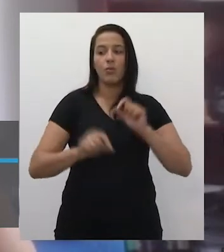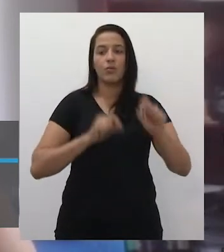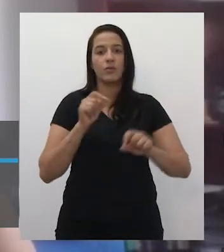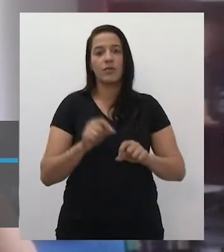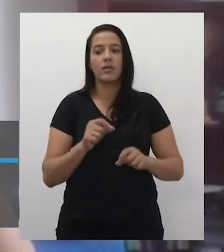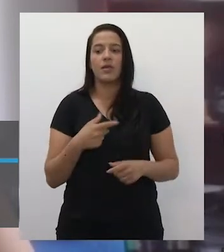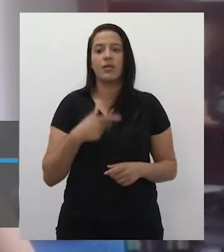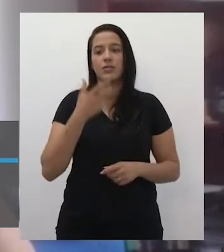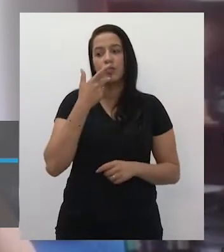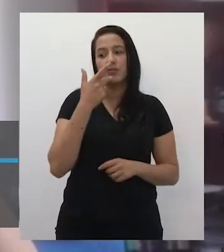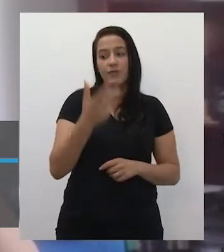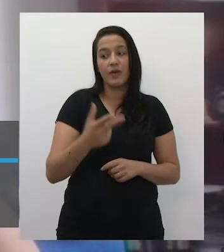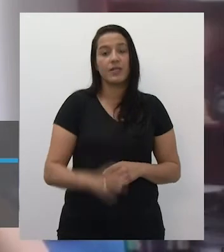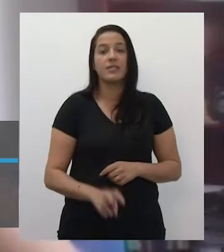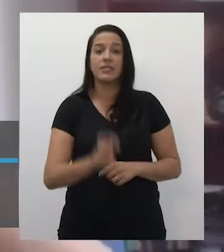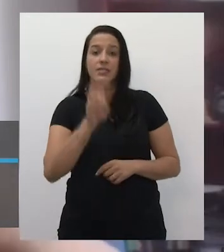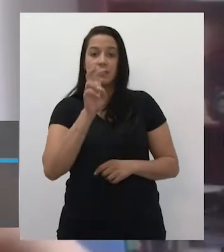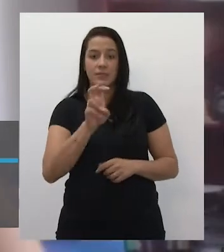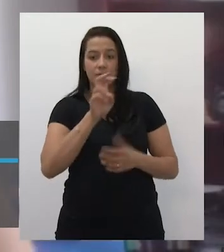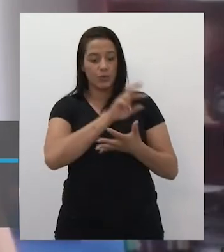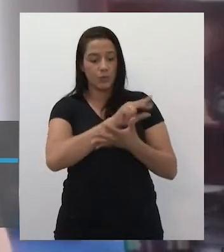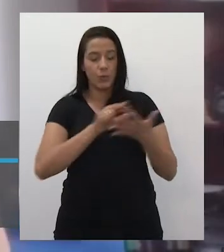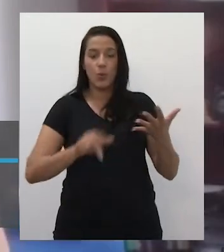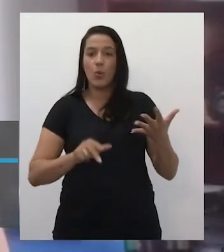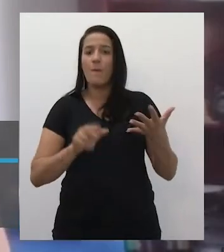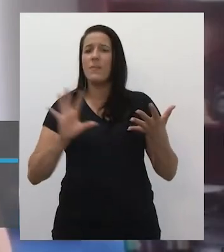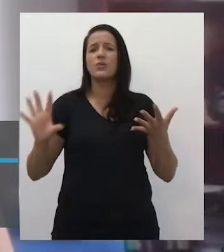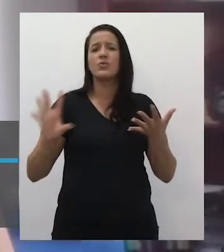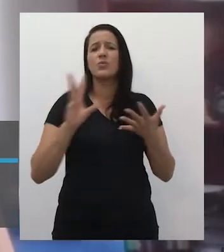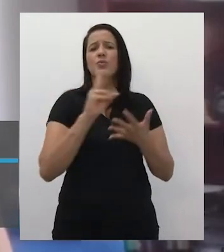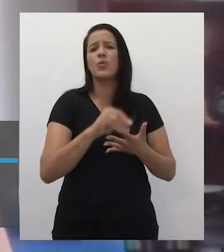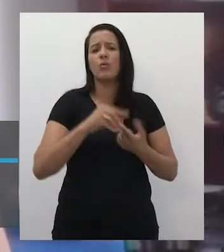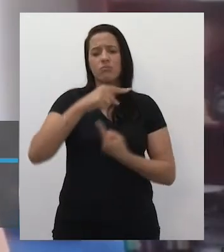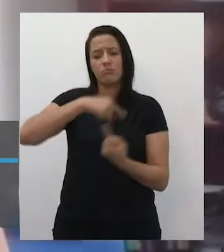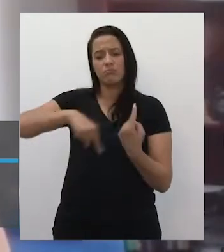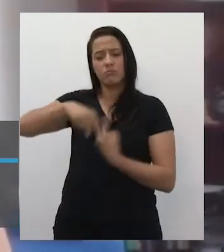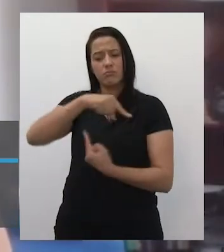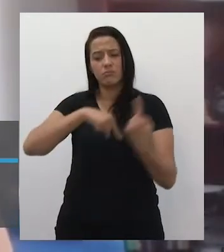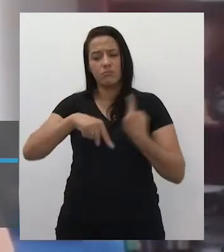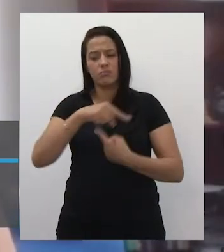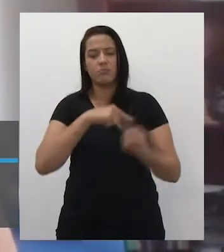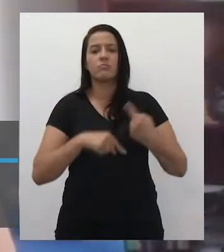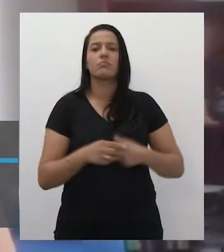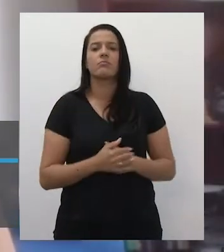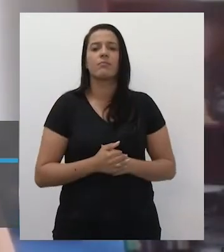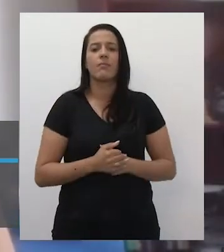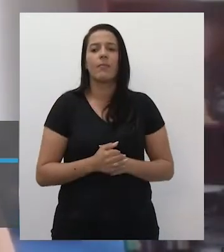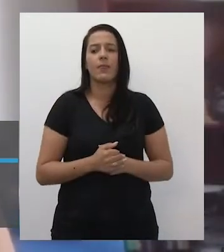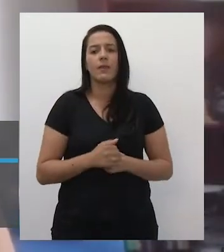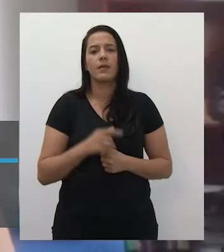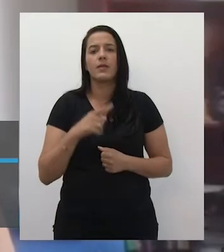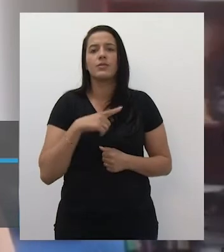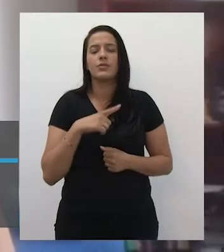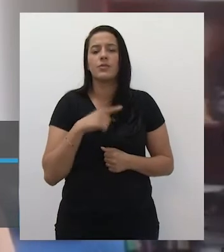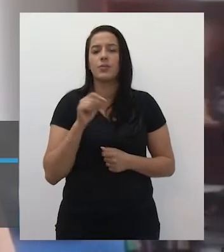Nossa, que bacana. É isso mesmo. Muito legal sua fala também, Deise. Eu achei muito